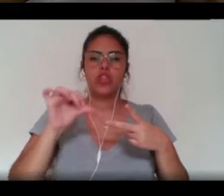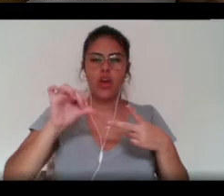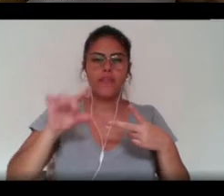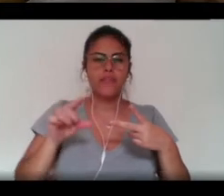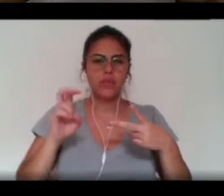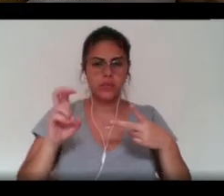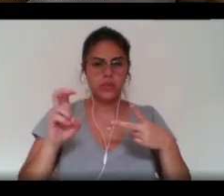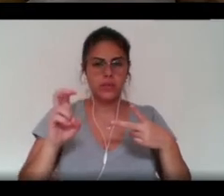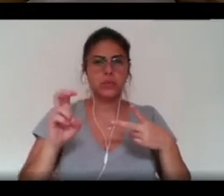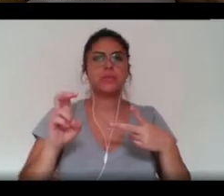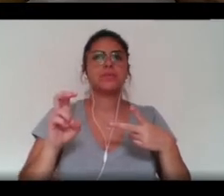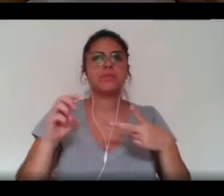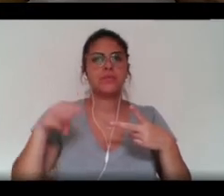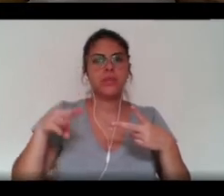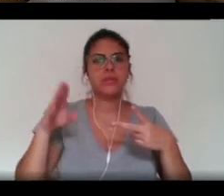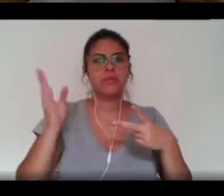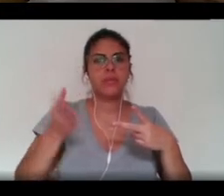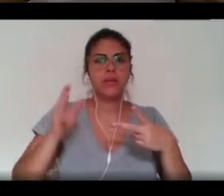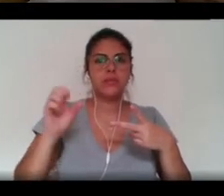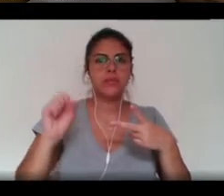9,5 metros por segundo.